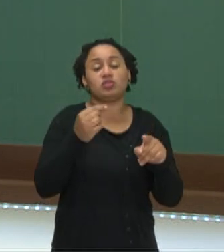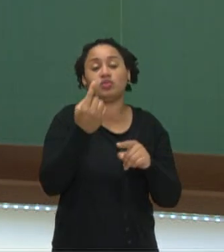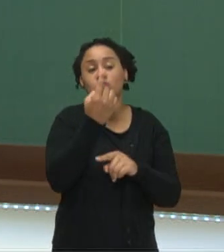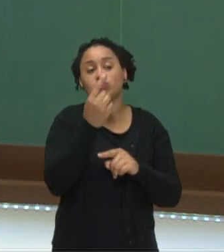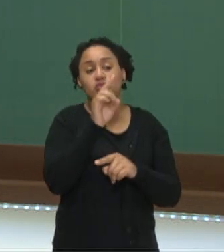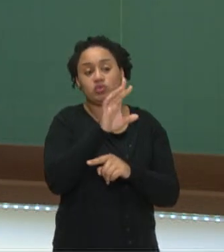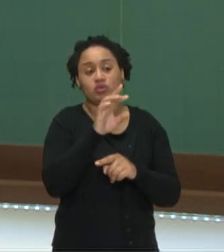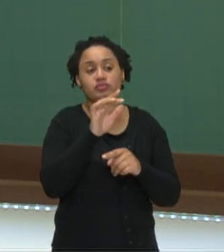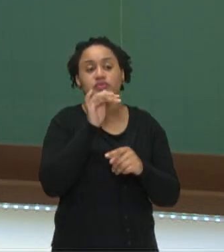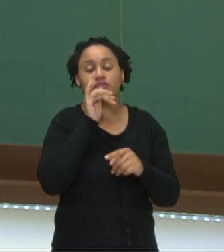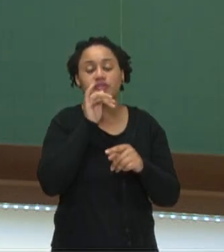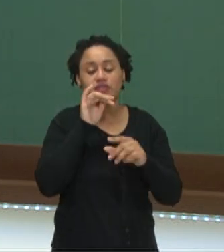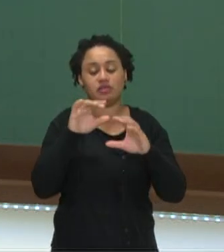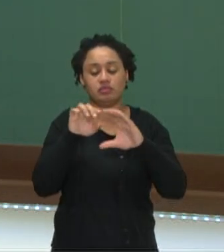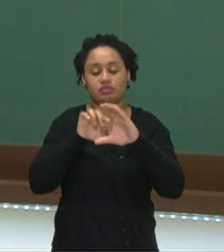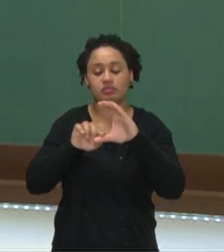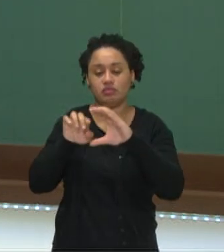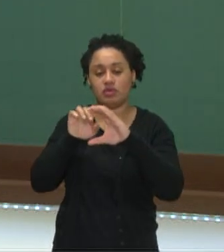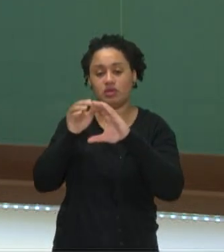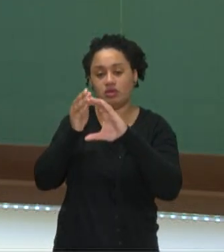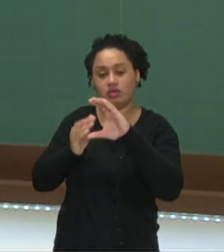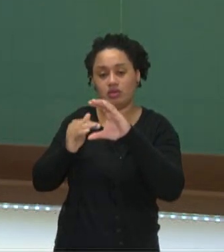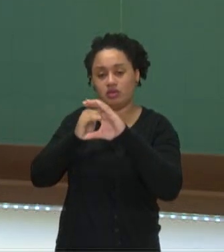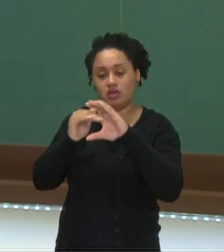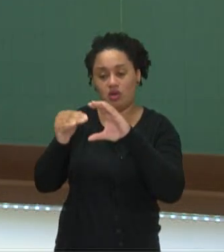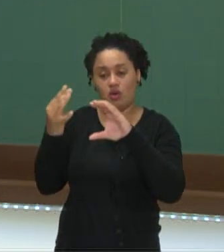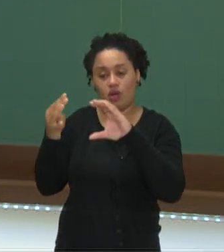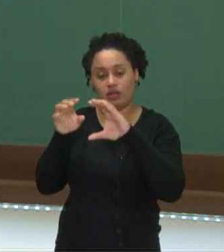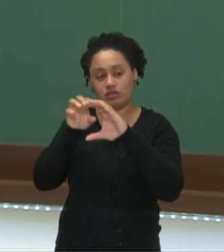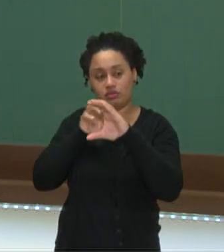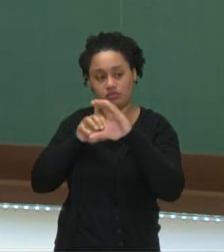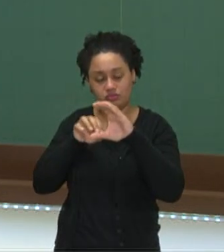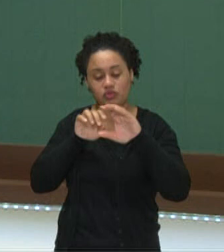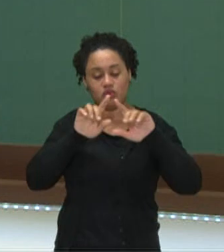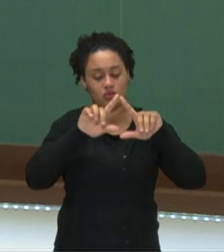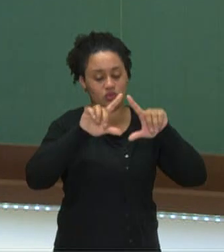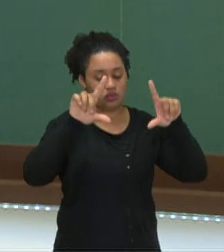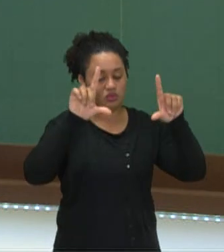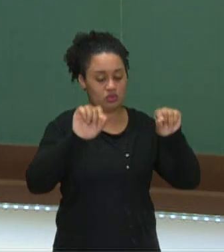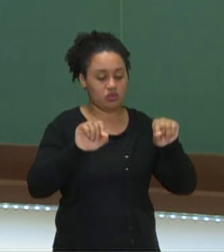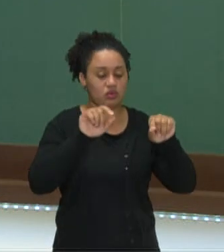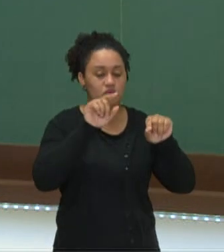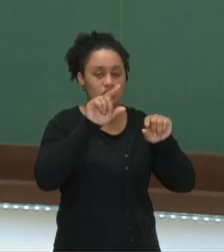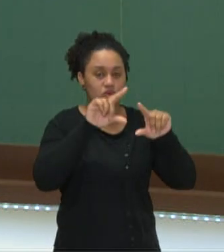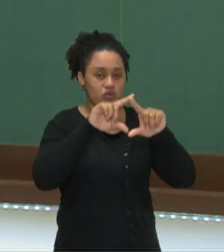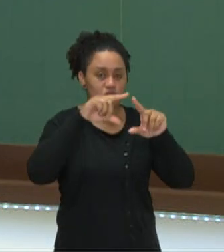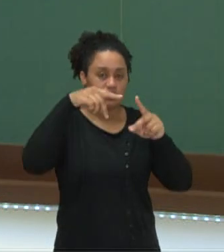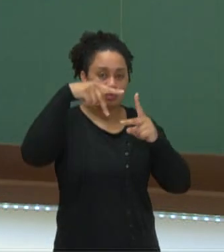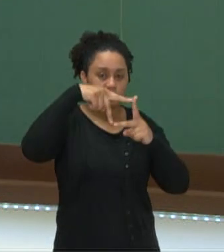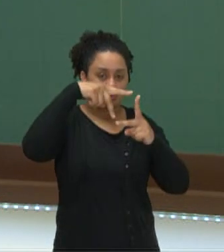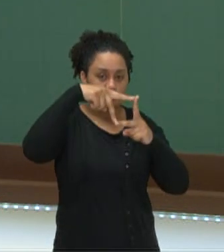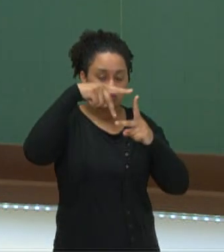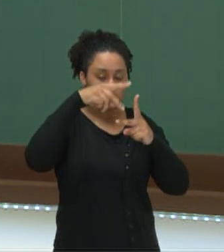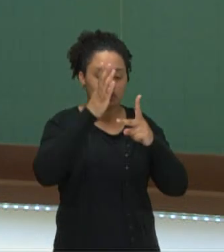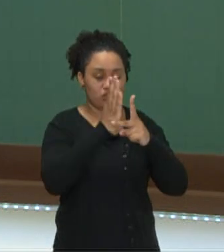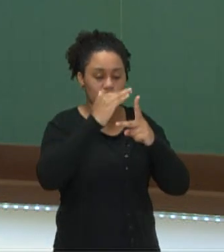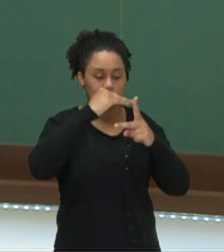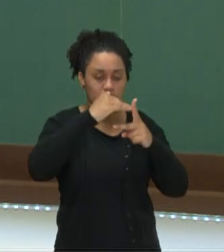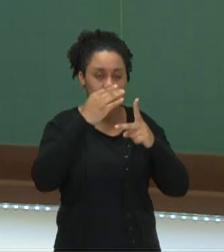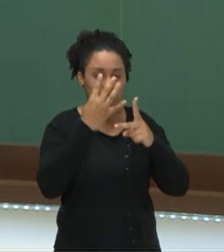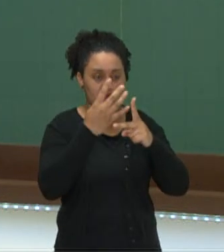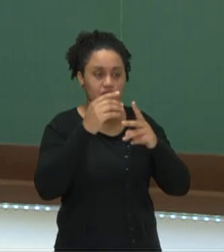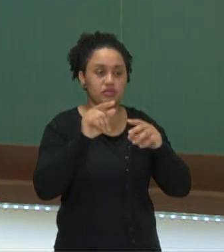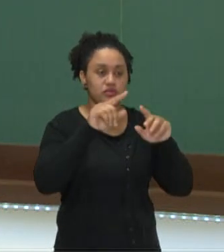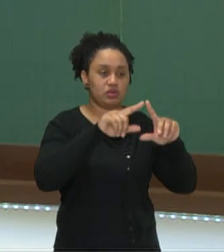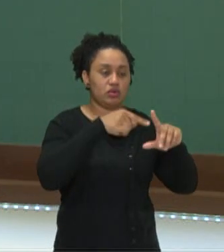partes. Então, aqui foi feita a representação no círculo, aqui foi feita uma representação no quadrado, dividido em 4 quadradinhos,